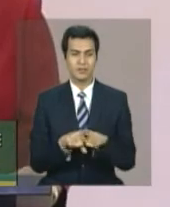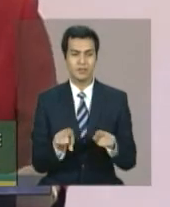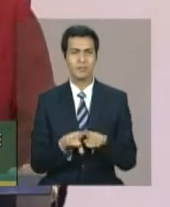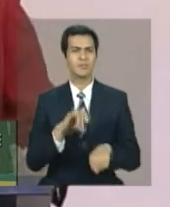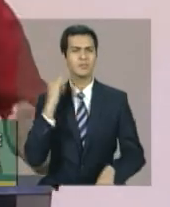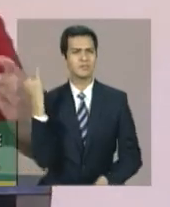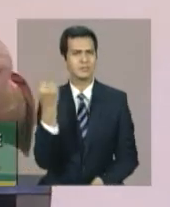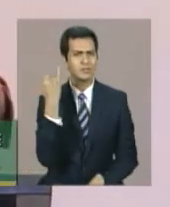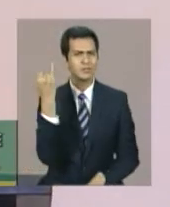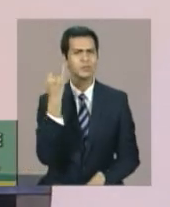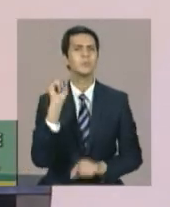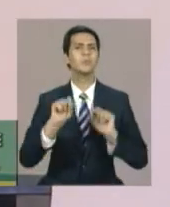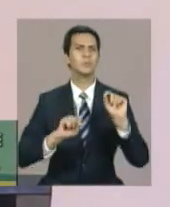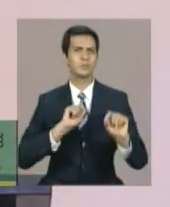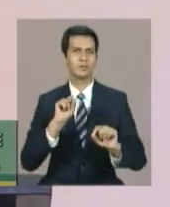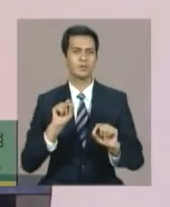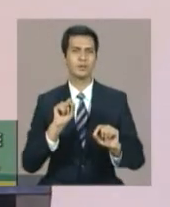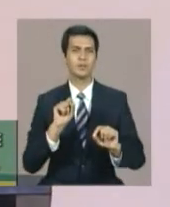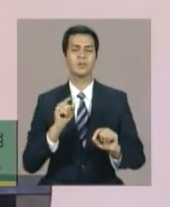importante,